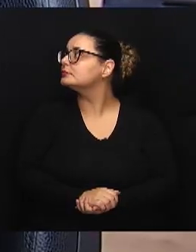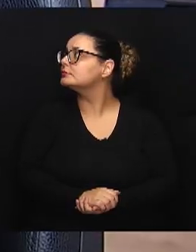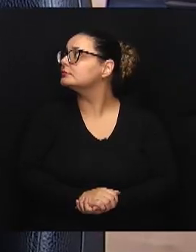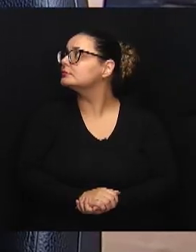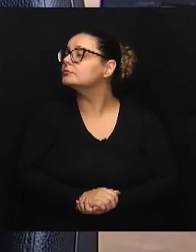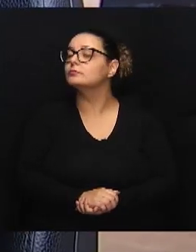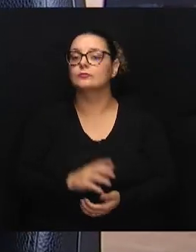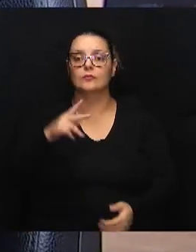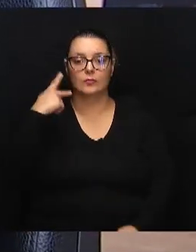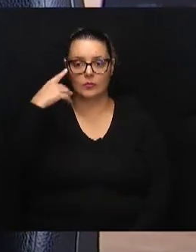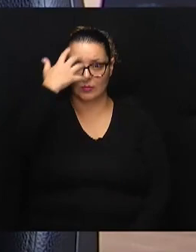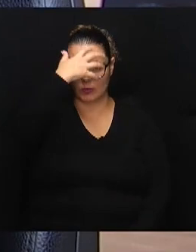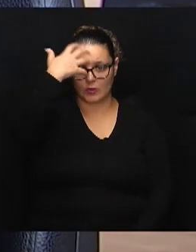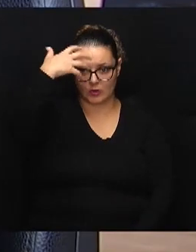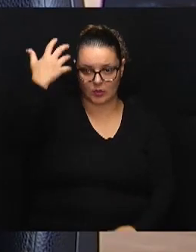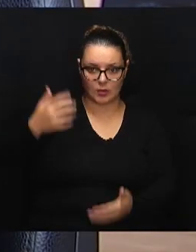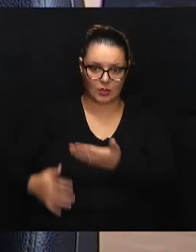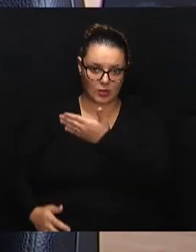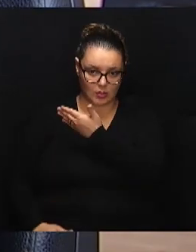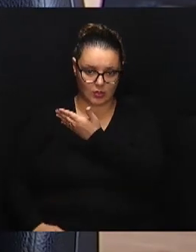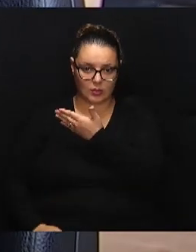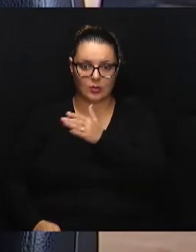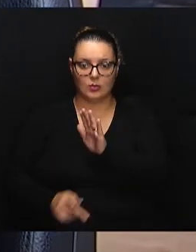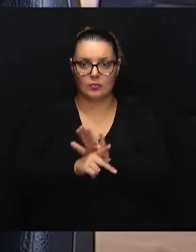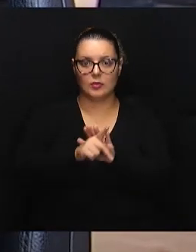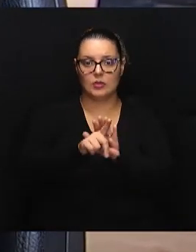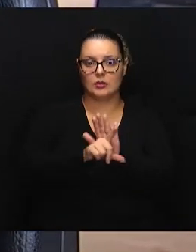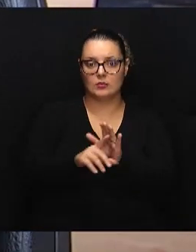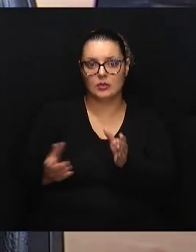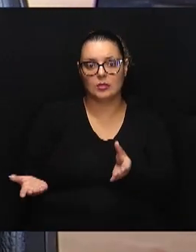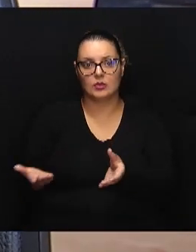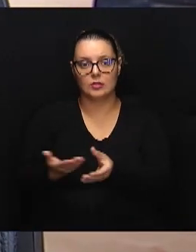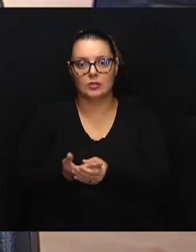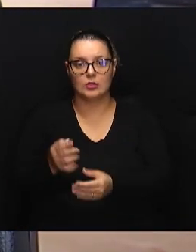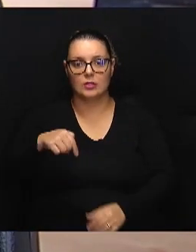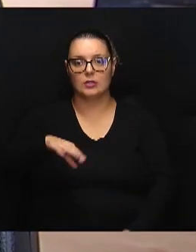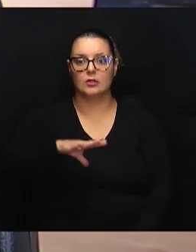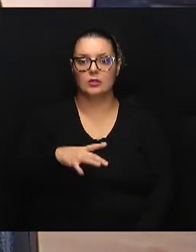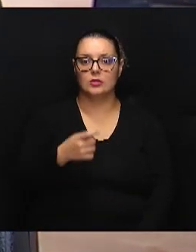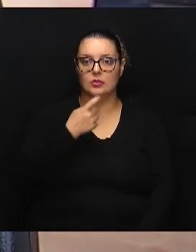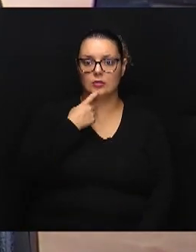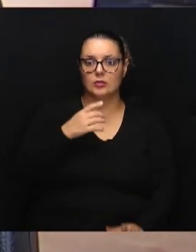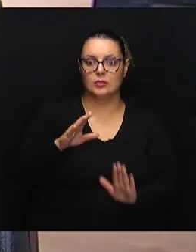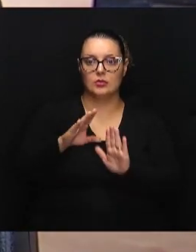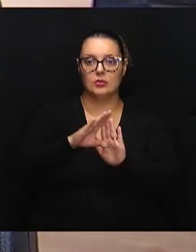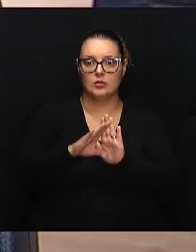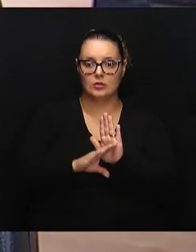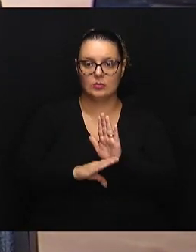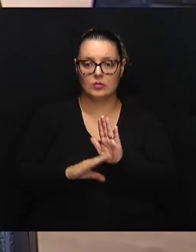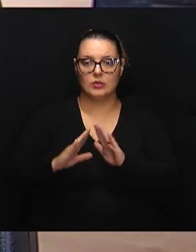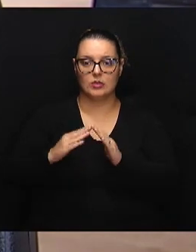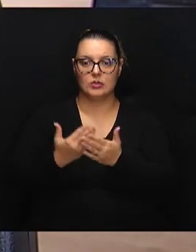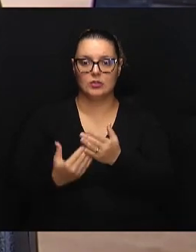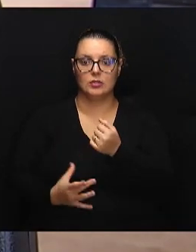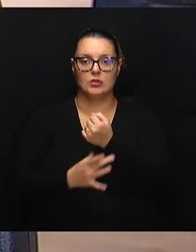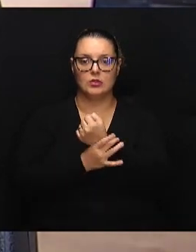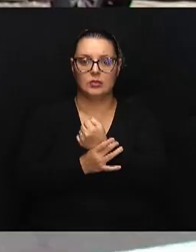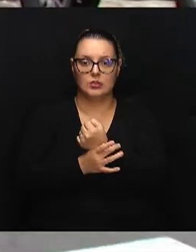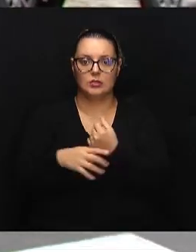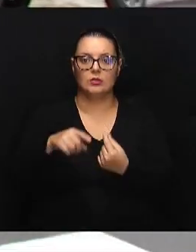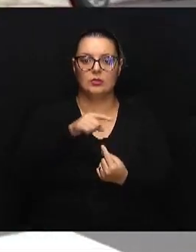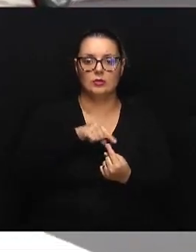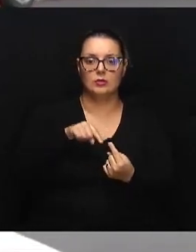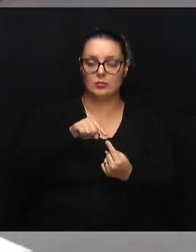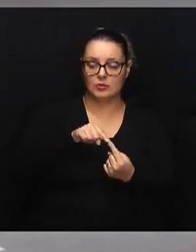O vereador Vini Oliveira protocolou um projeto de lei que institui em Campinas o programa Escola Segura, com o objetivo